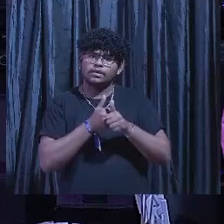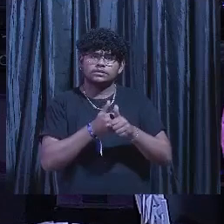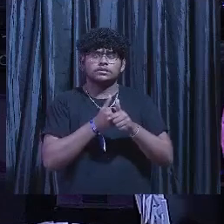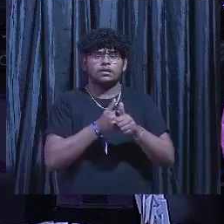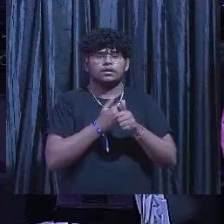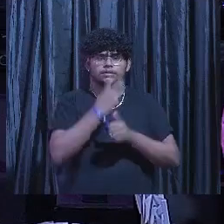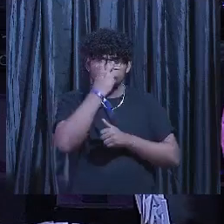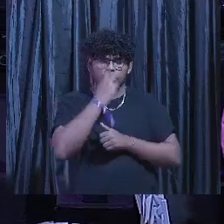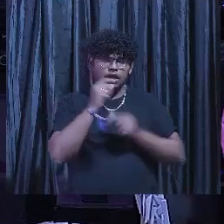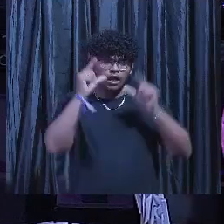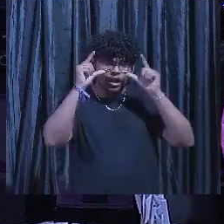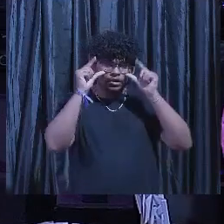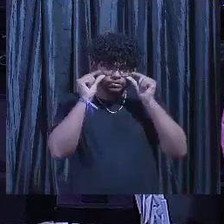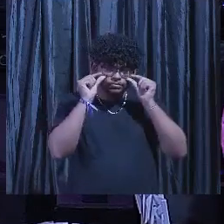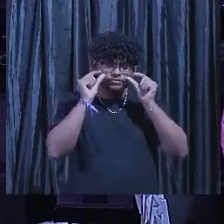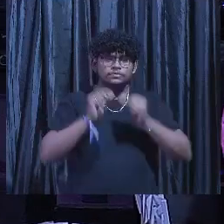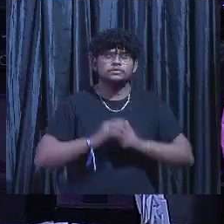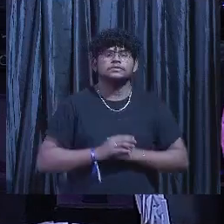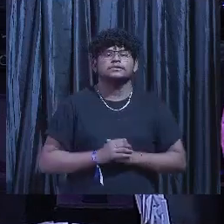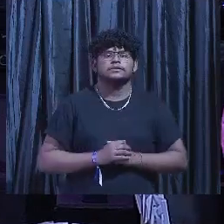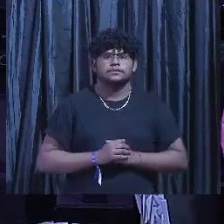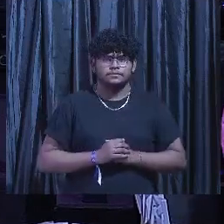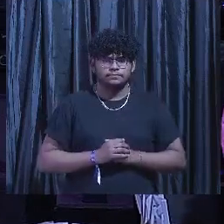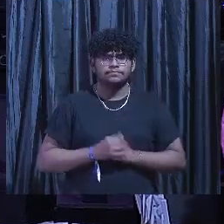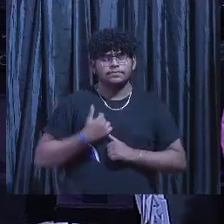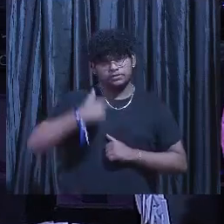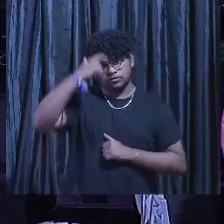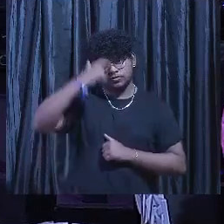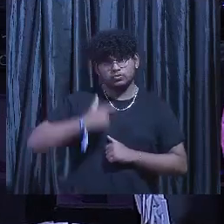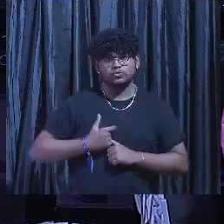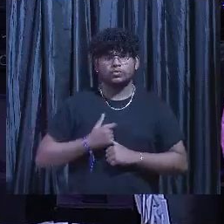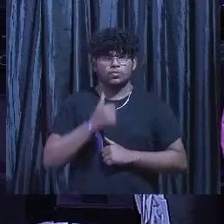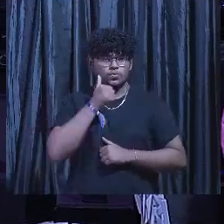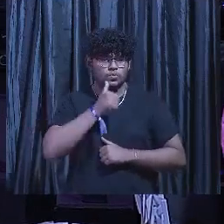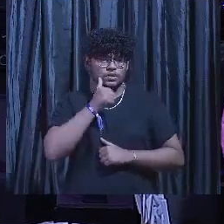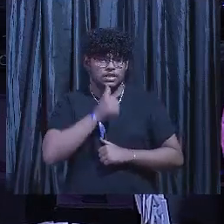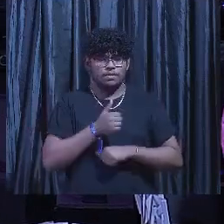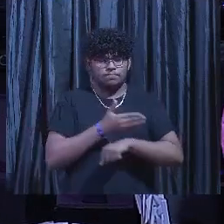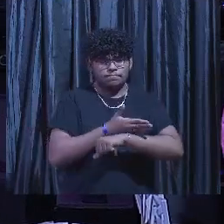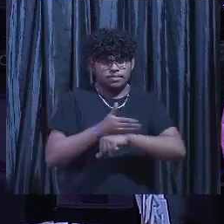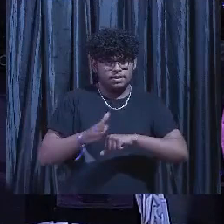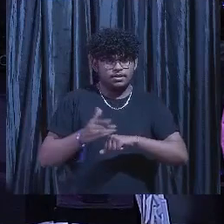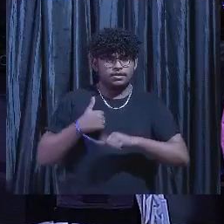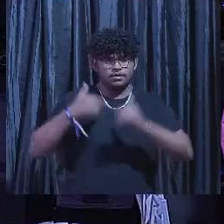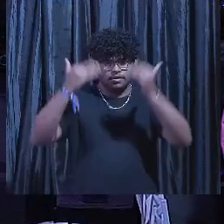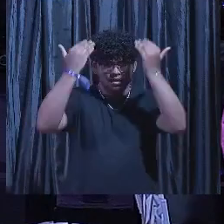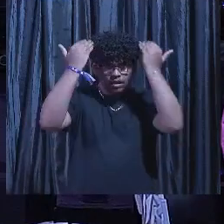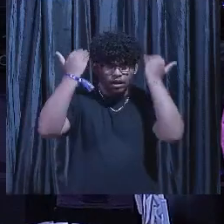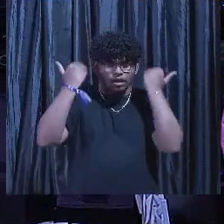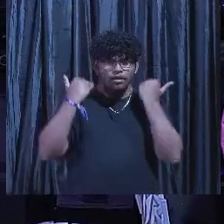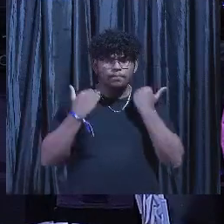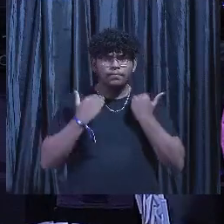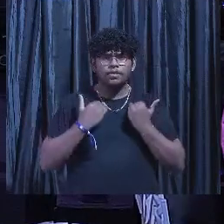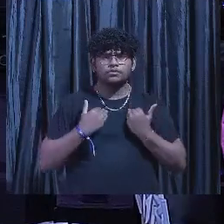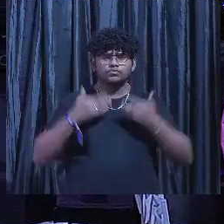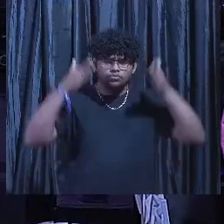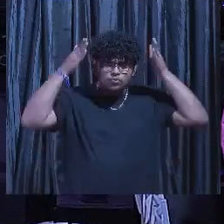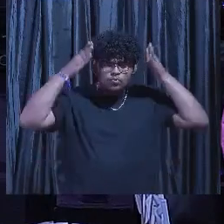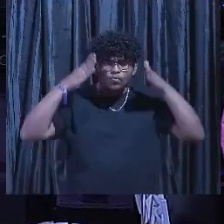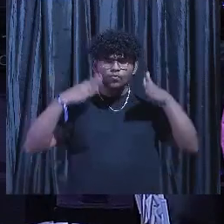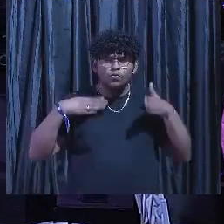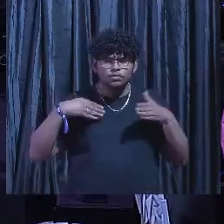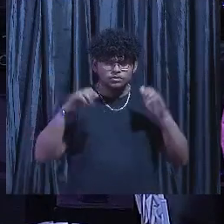tenham o recurso da visão. Então, eu sou uma mulher branca, tenho cabelos escuros, lisos,